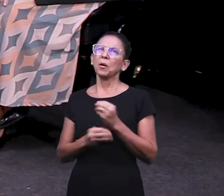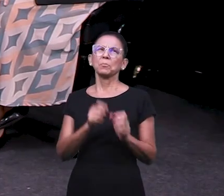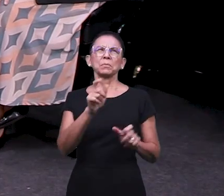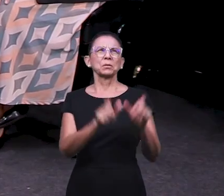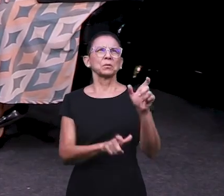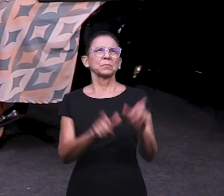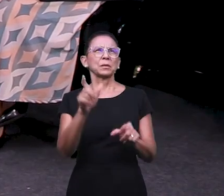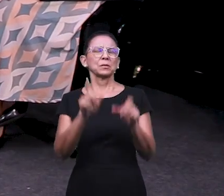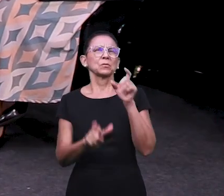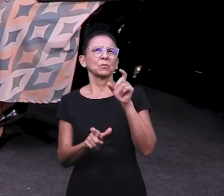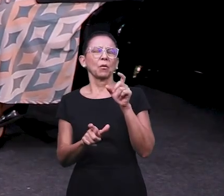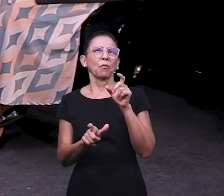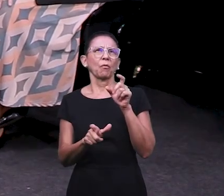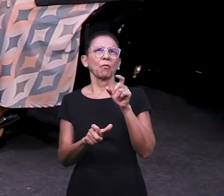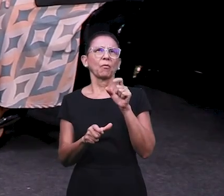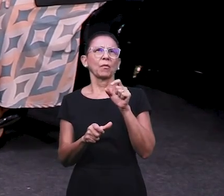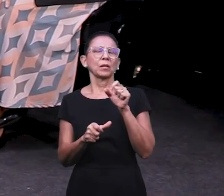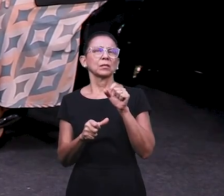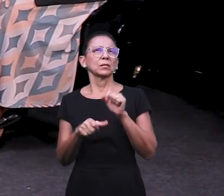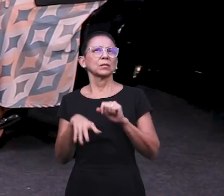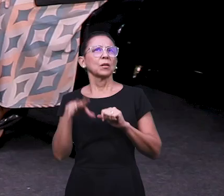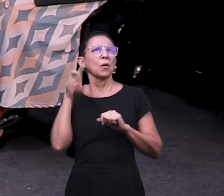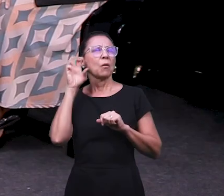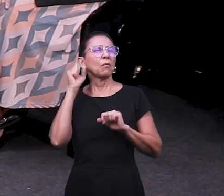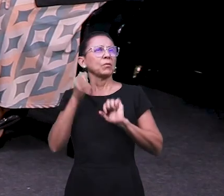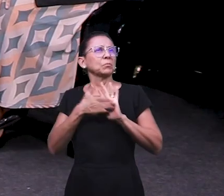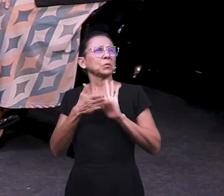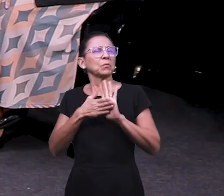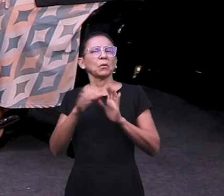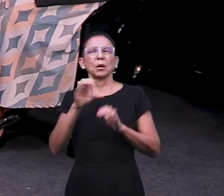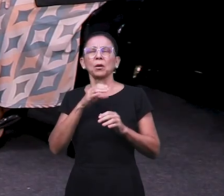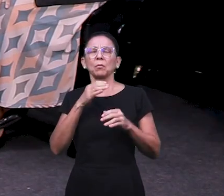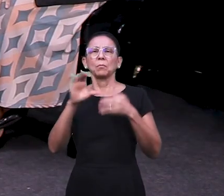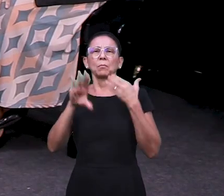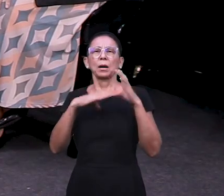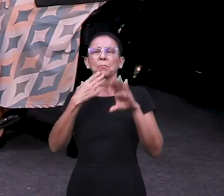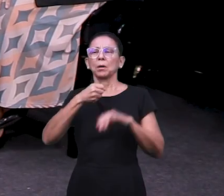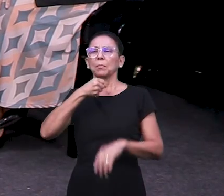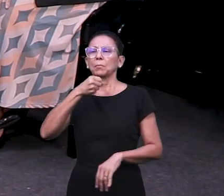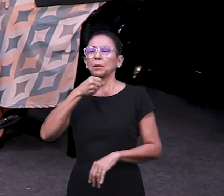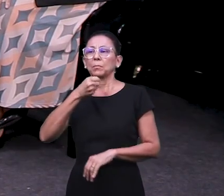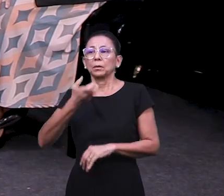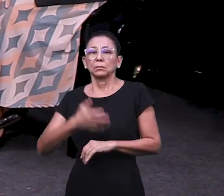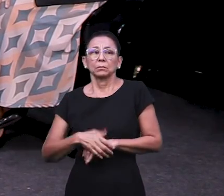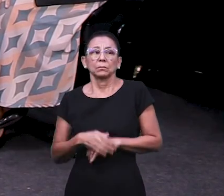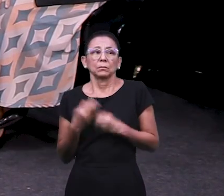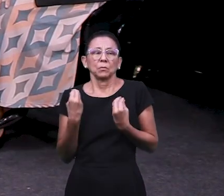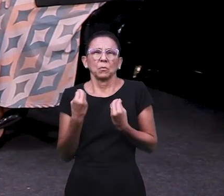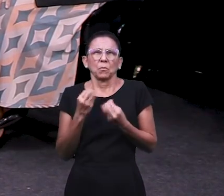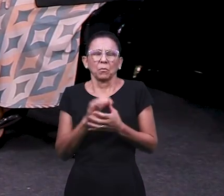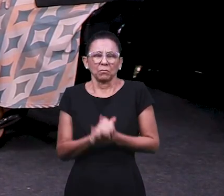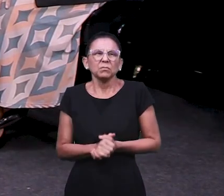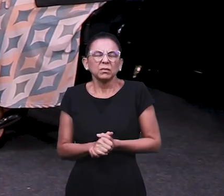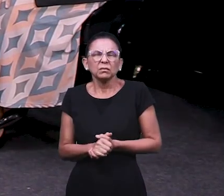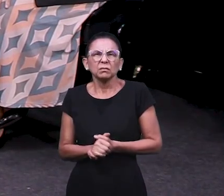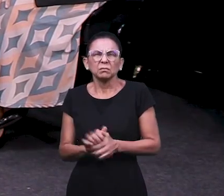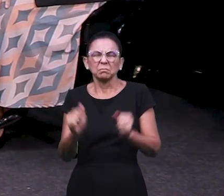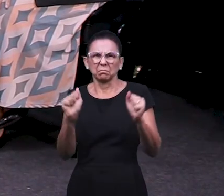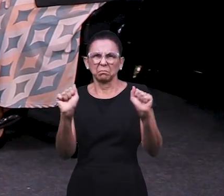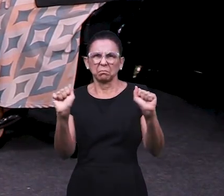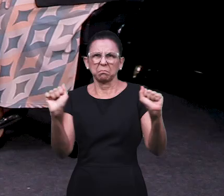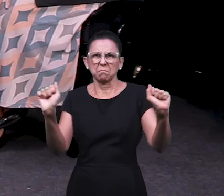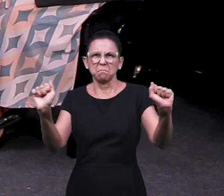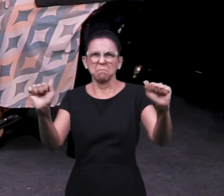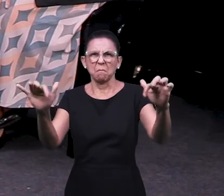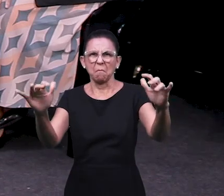vão me escutar? Na nossa igreja não tem, né? Nossas igrejas são pequenas, né? Relativamente pequenas. Multidões. Aí eu fiquei com